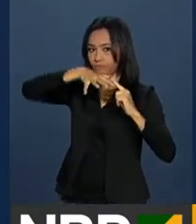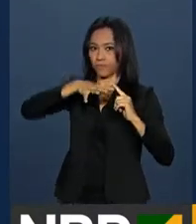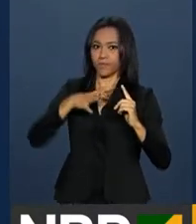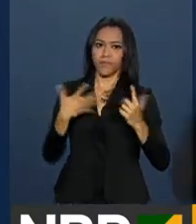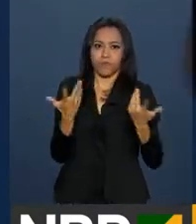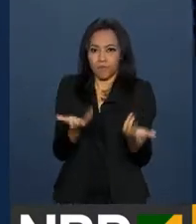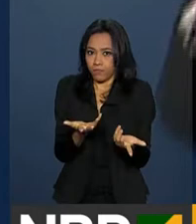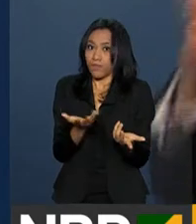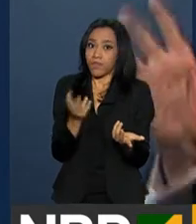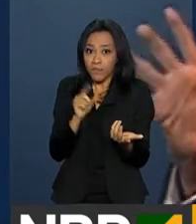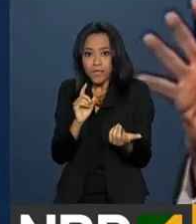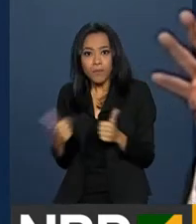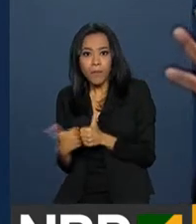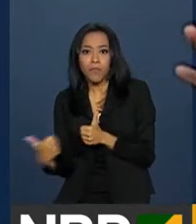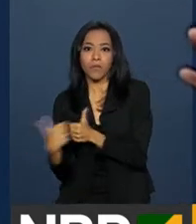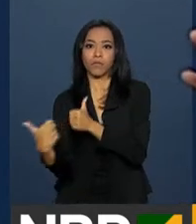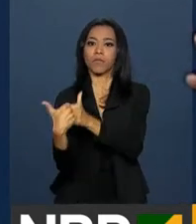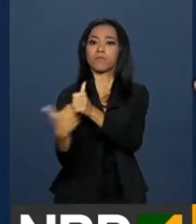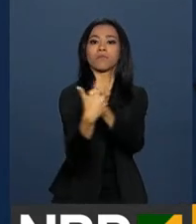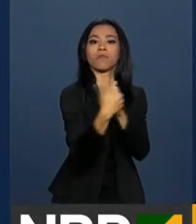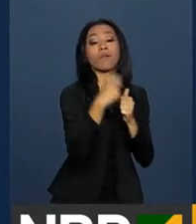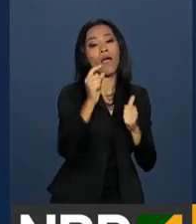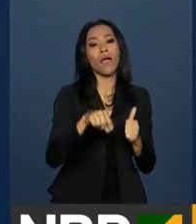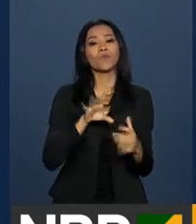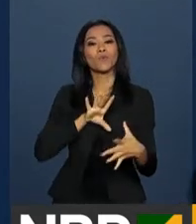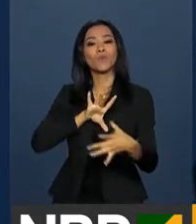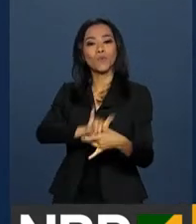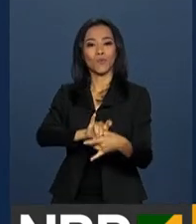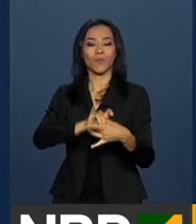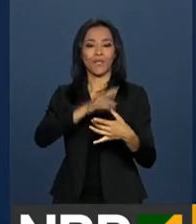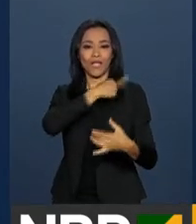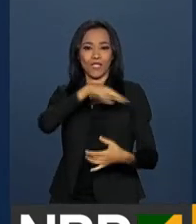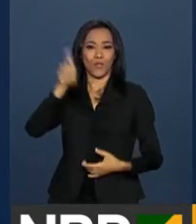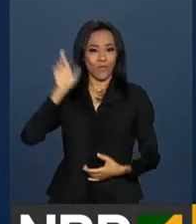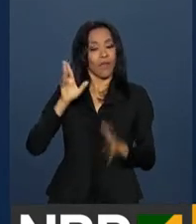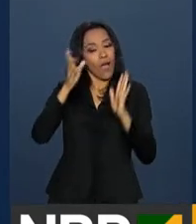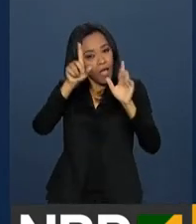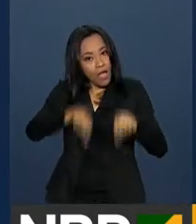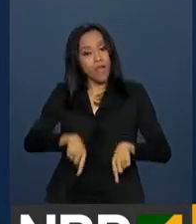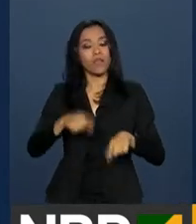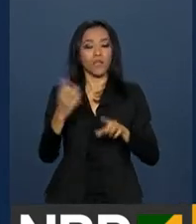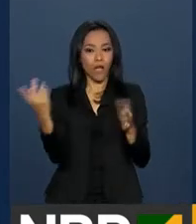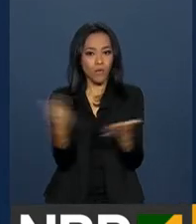um culto qualquer, mas sempre uma coisa religiosa. Pois era assim que se dava